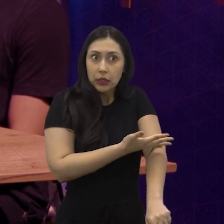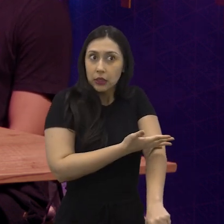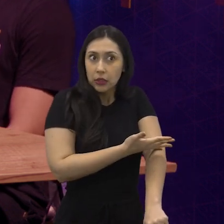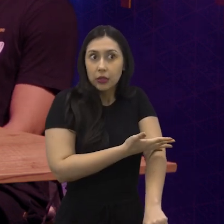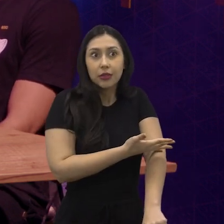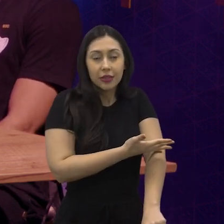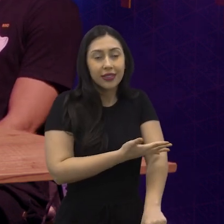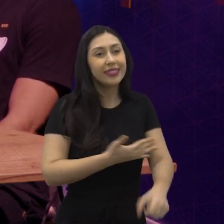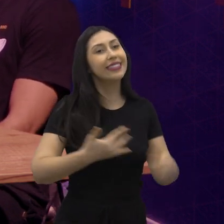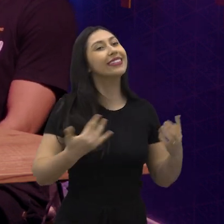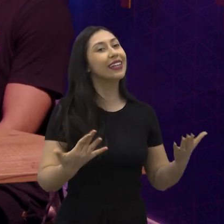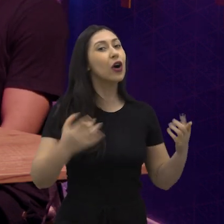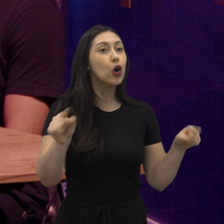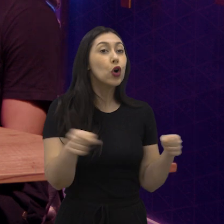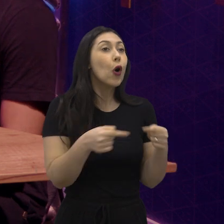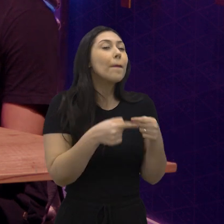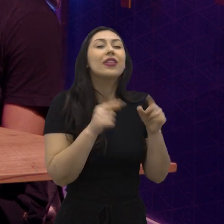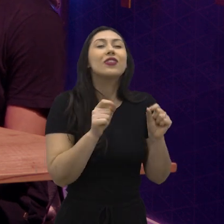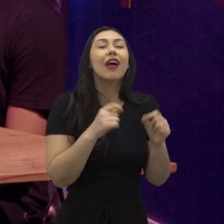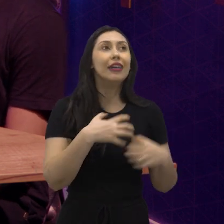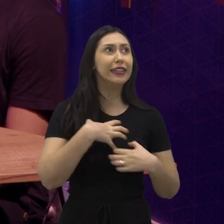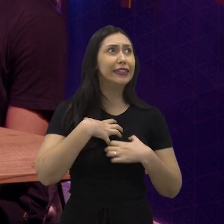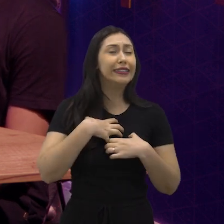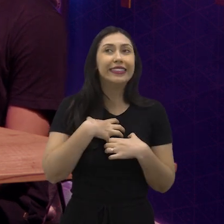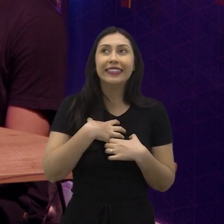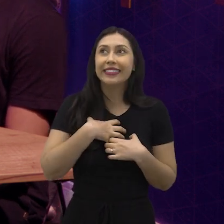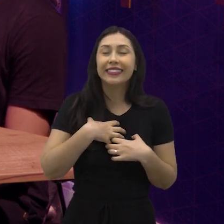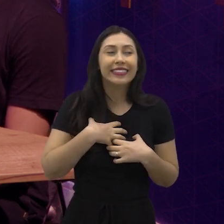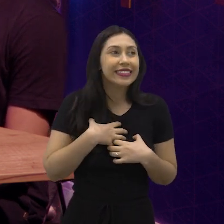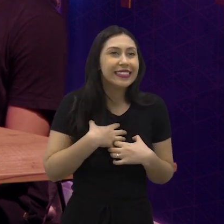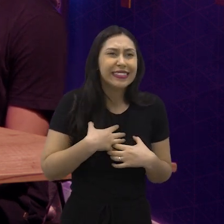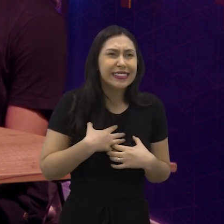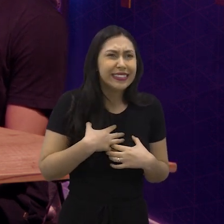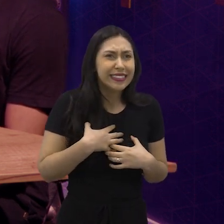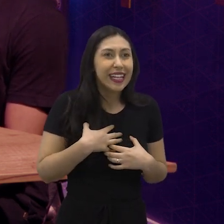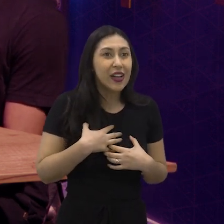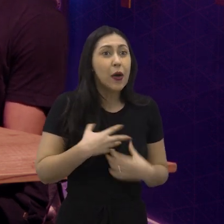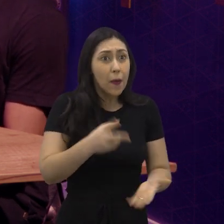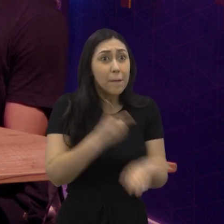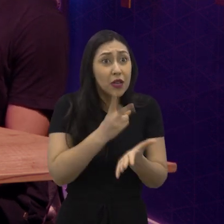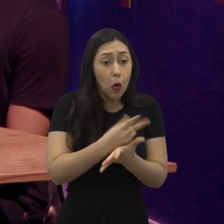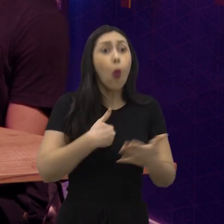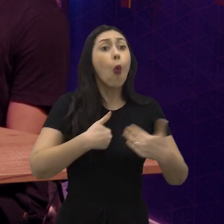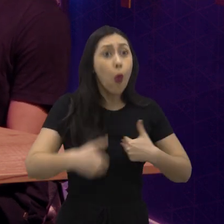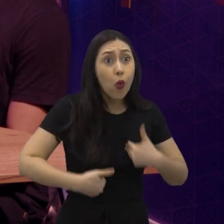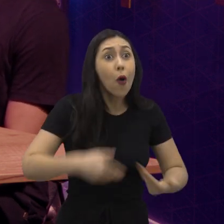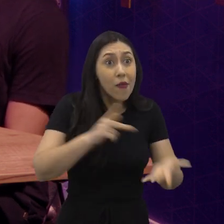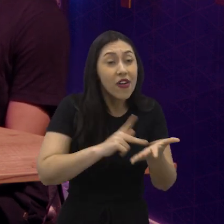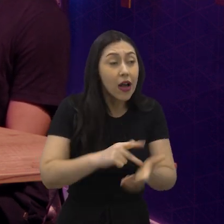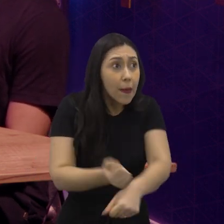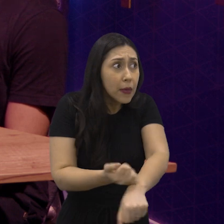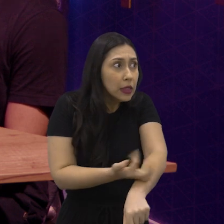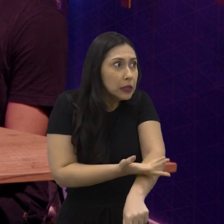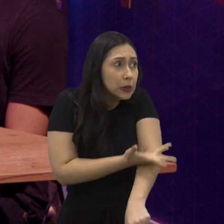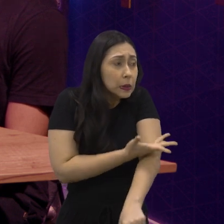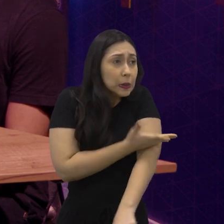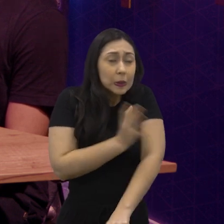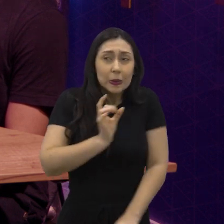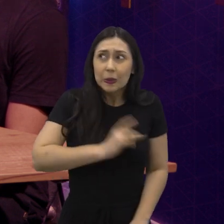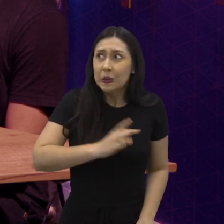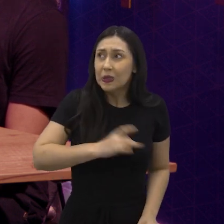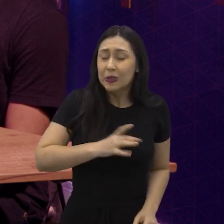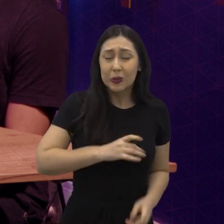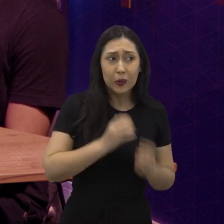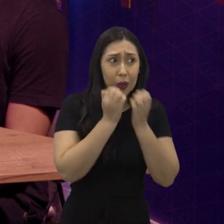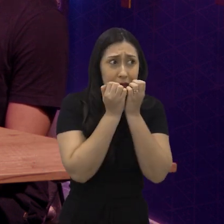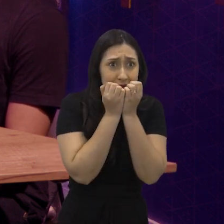é muito essa sensação de que você sente que é até física, né, de sentir o arrepio e, enfim,